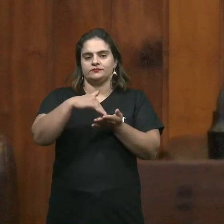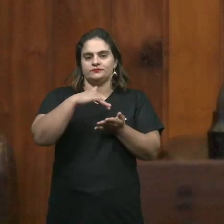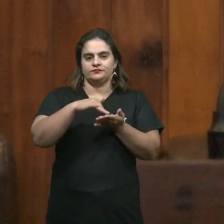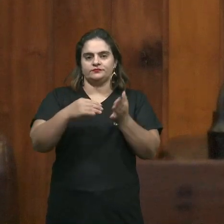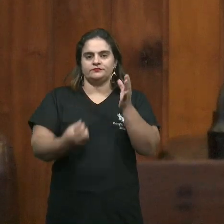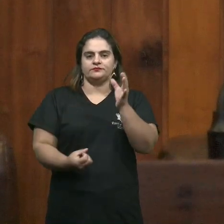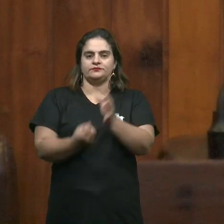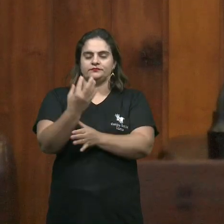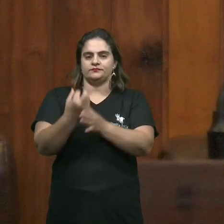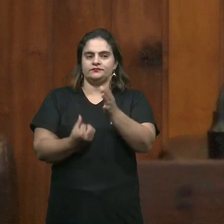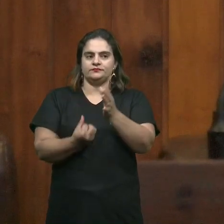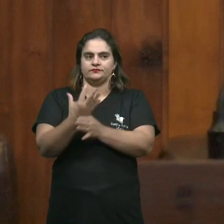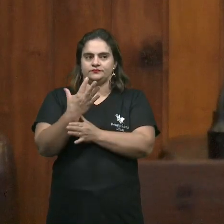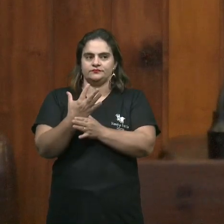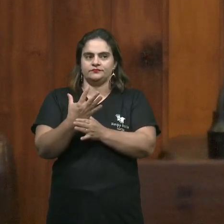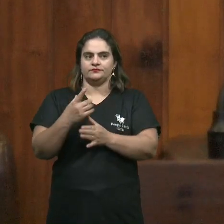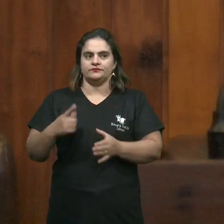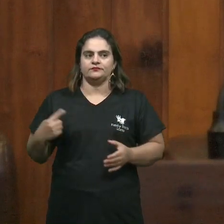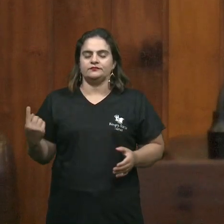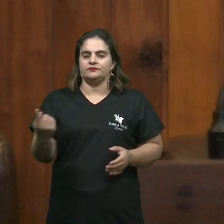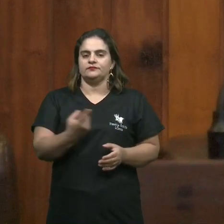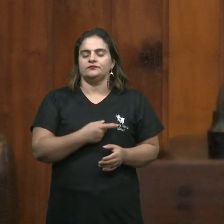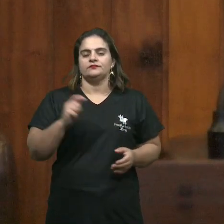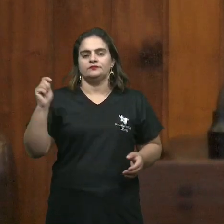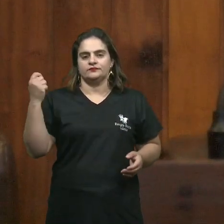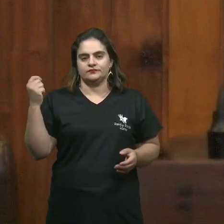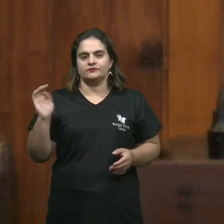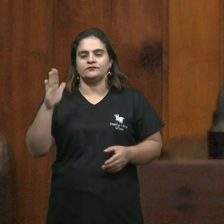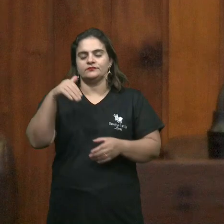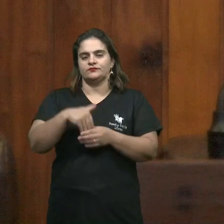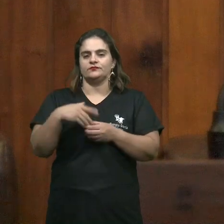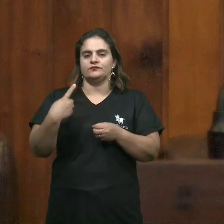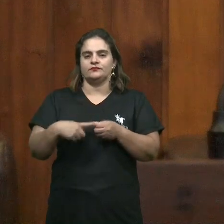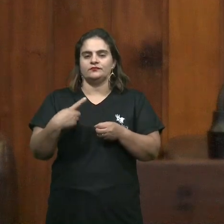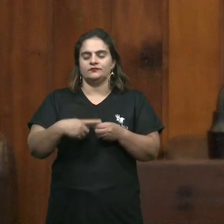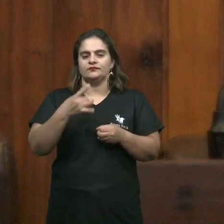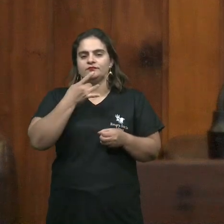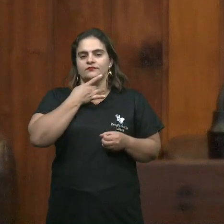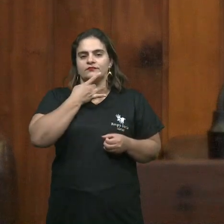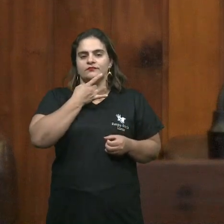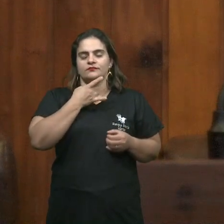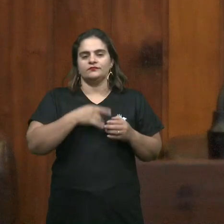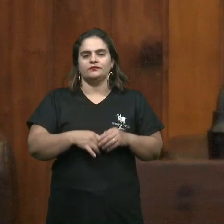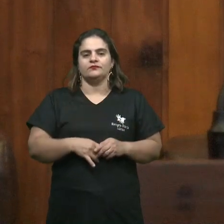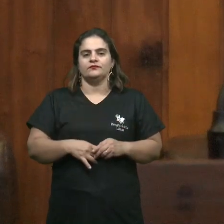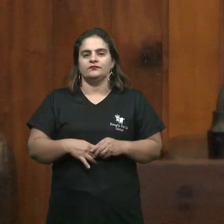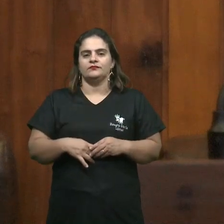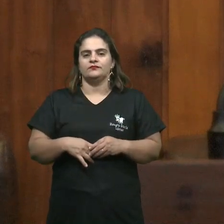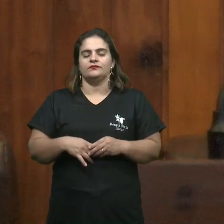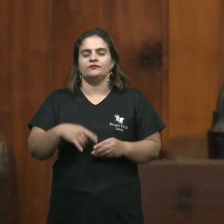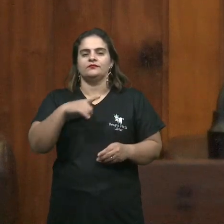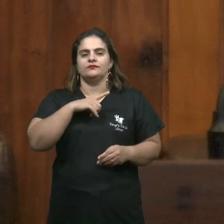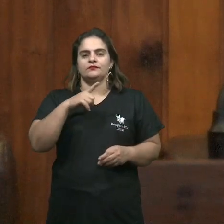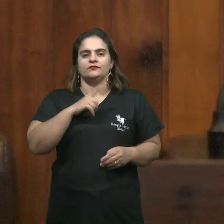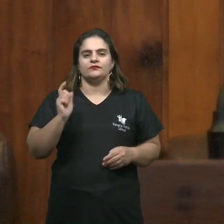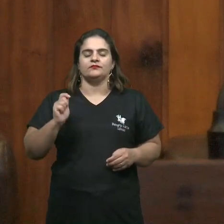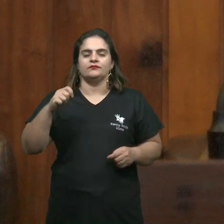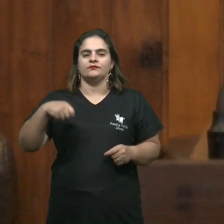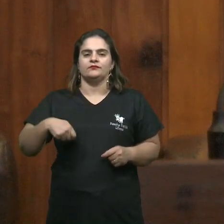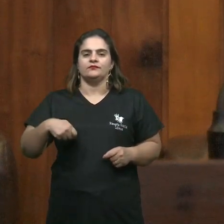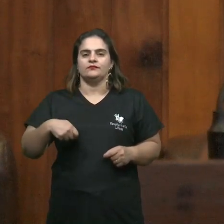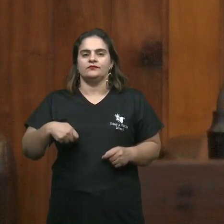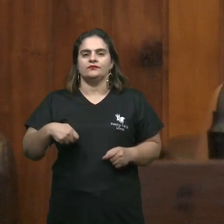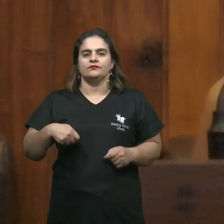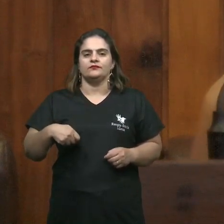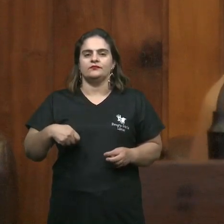seja criada e para que as nossas ONGs, dentro da cidade de Marília, tenham vez, espaço, e, desta forma,